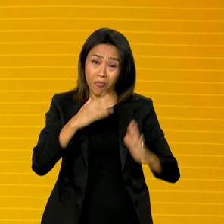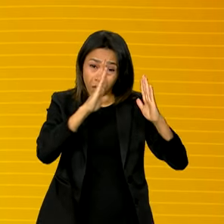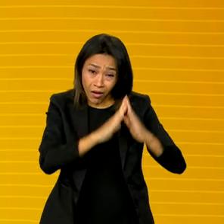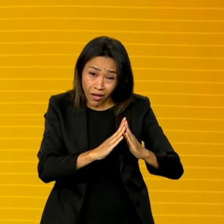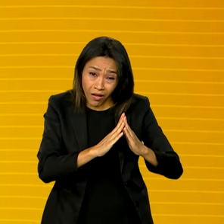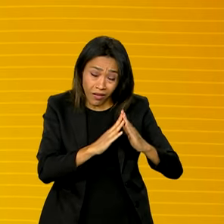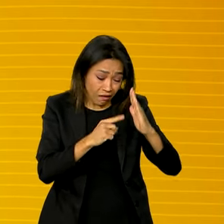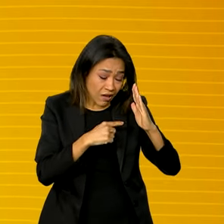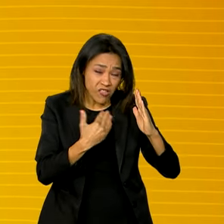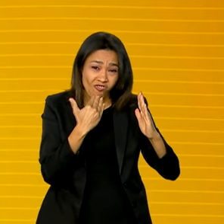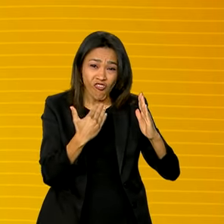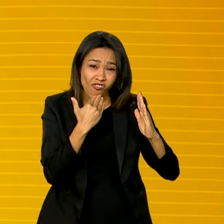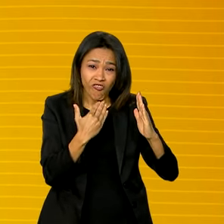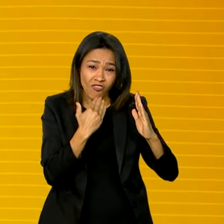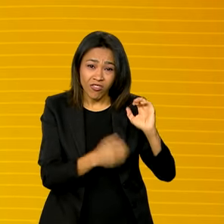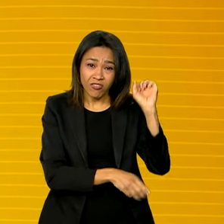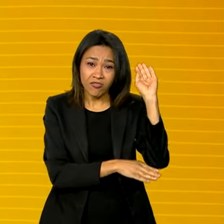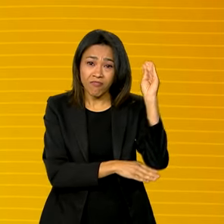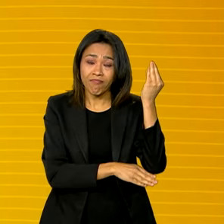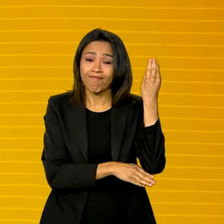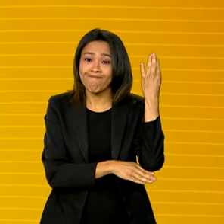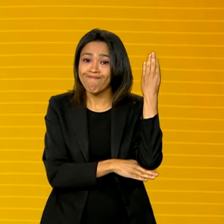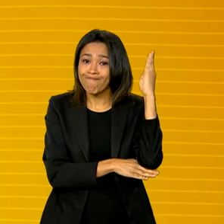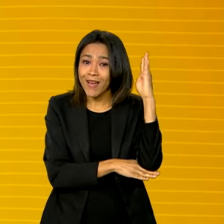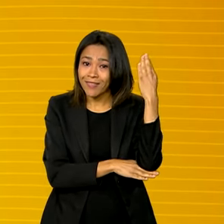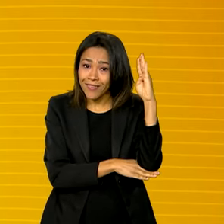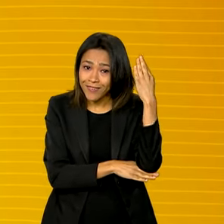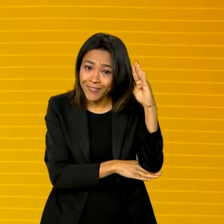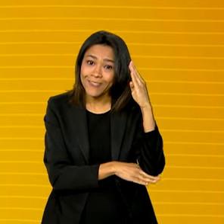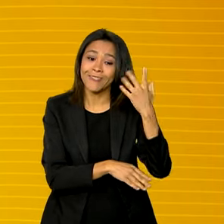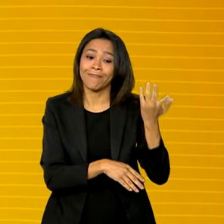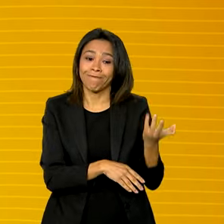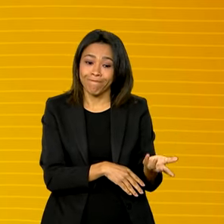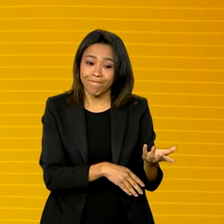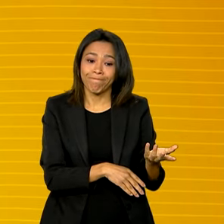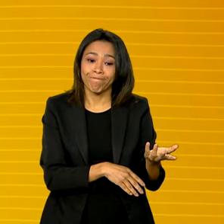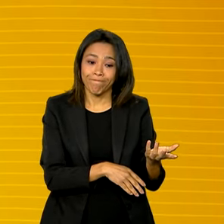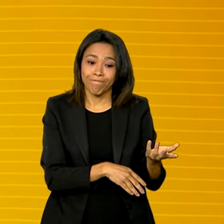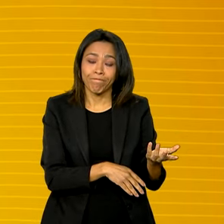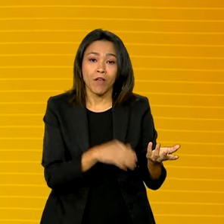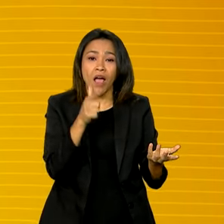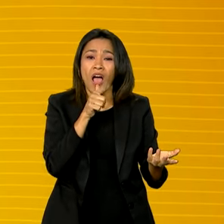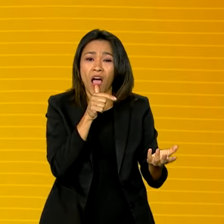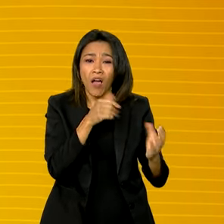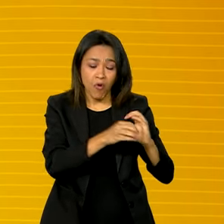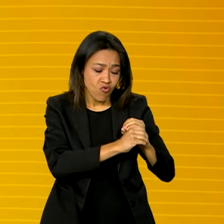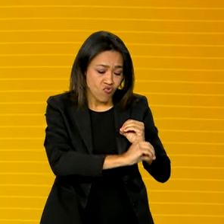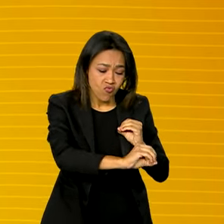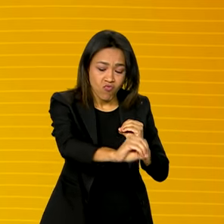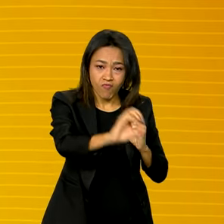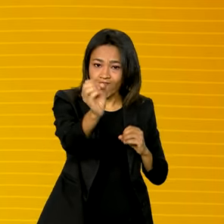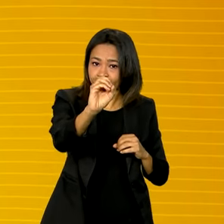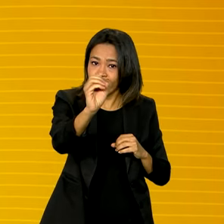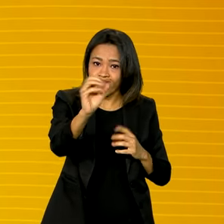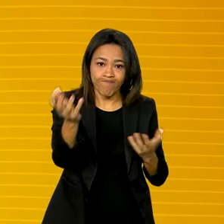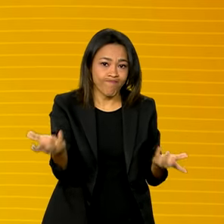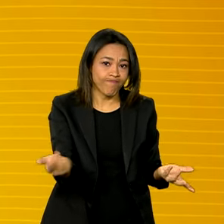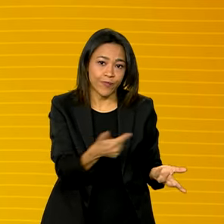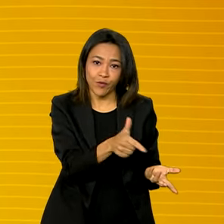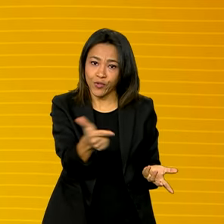palafita, onde a gente não tinha saneamento, não tinha água encanada. A gente